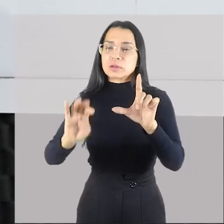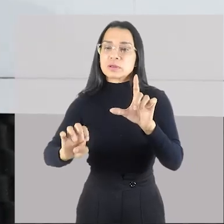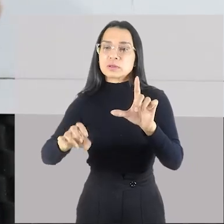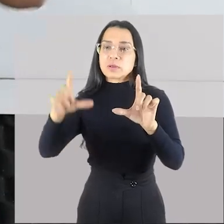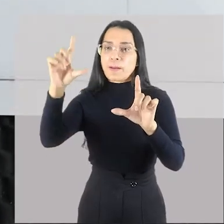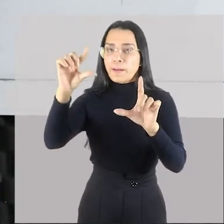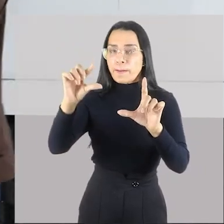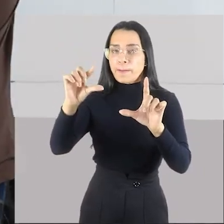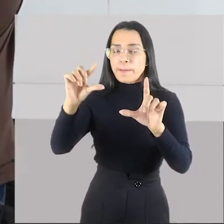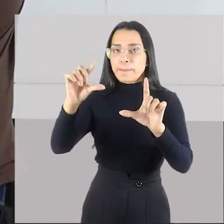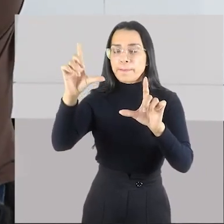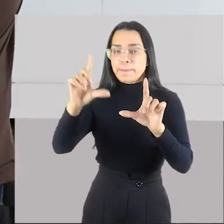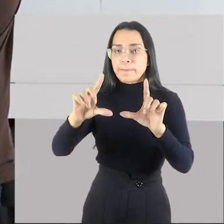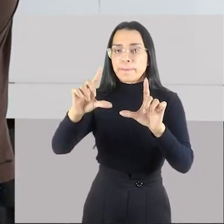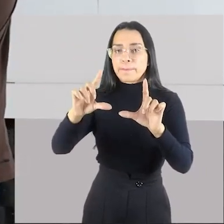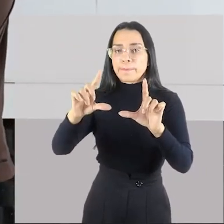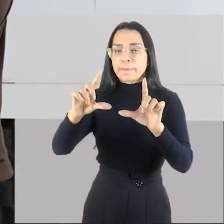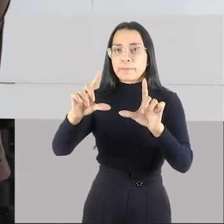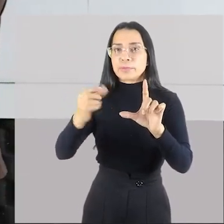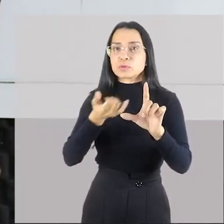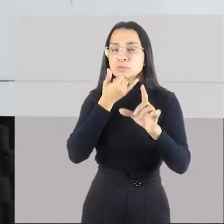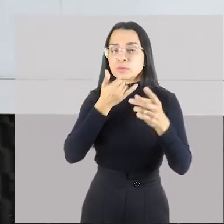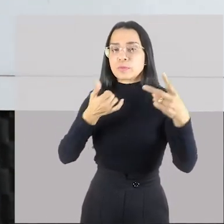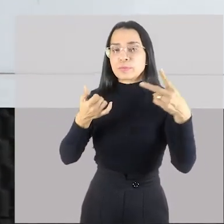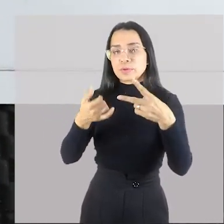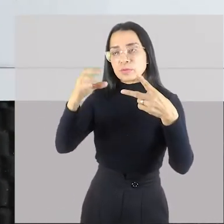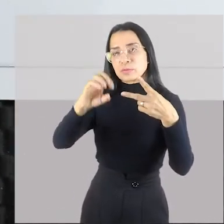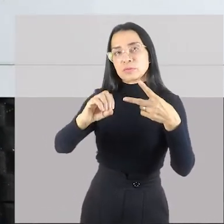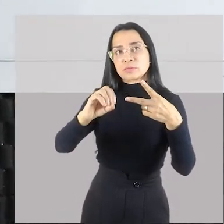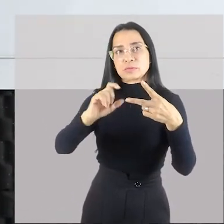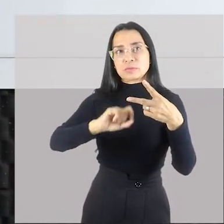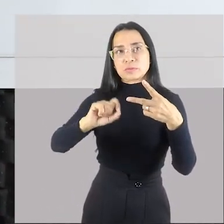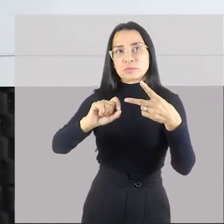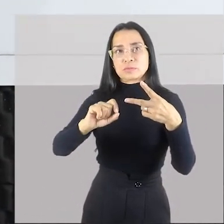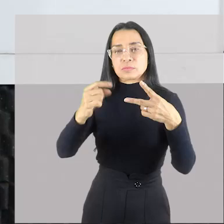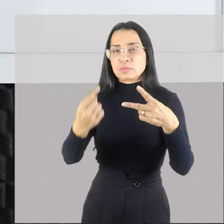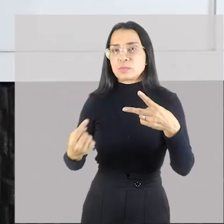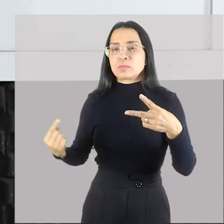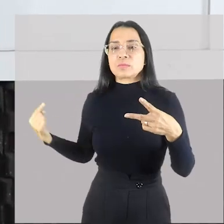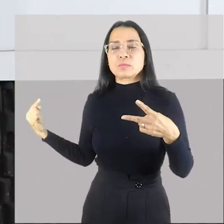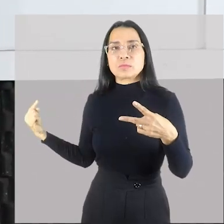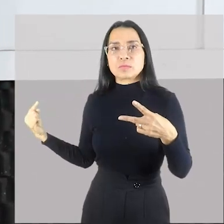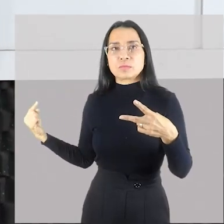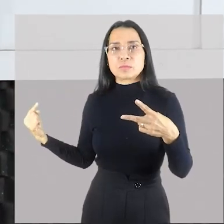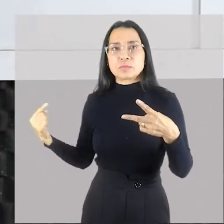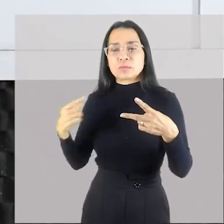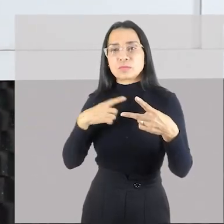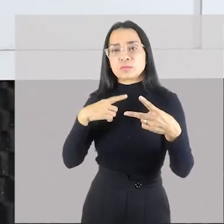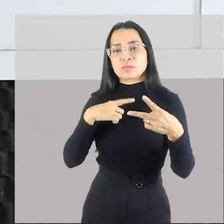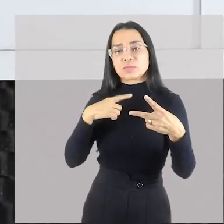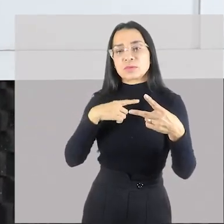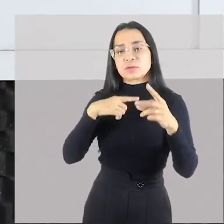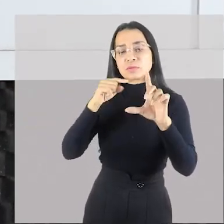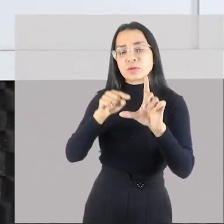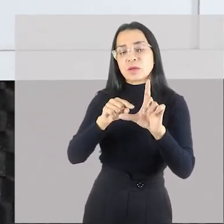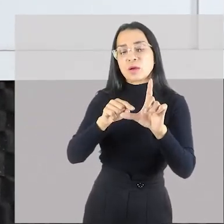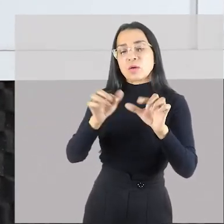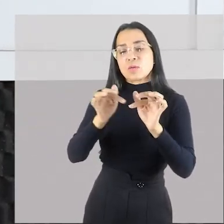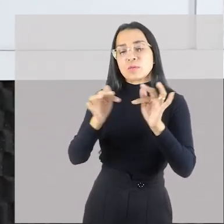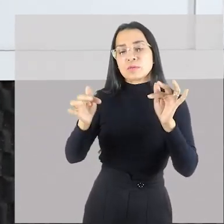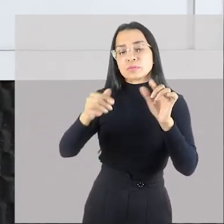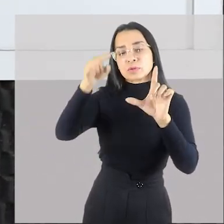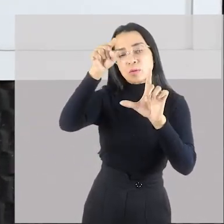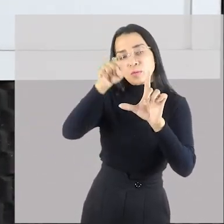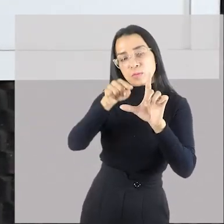que zero. Quando esse coeficiente a for menor do que zero, aí você tem uma função decrescente.